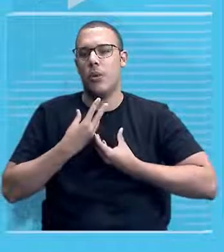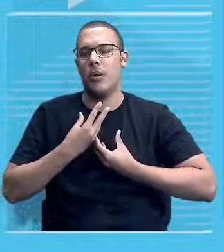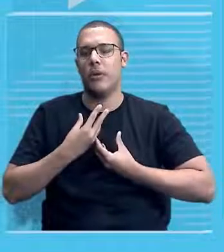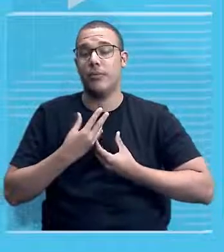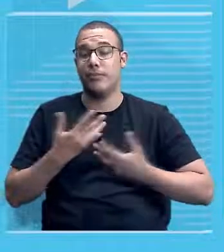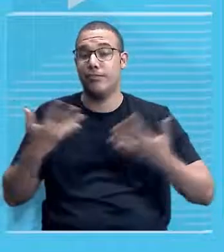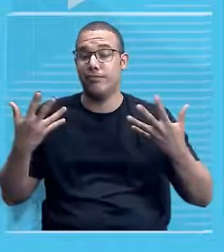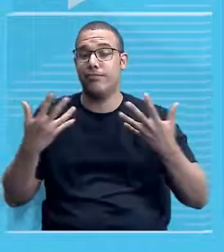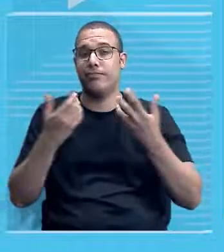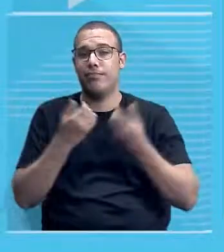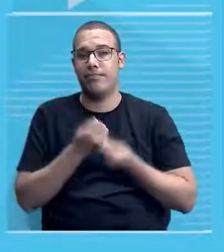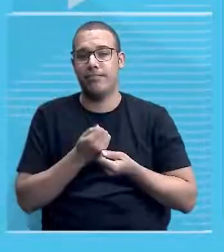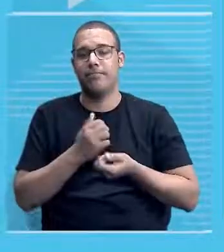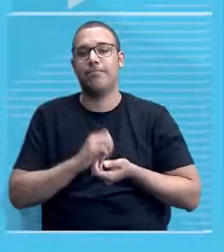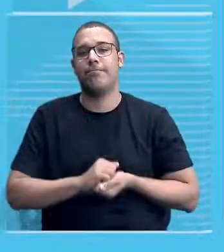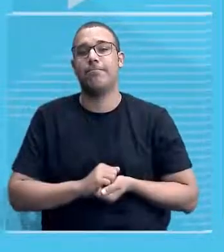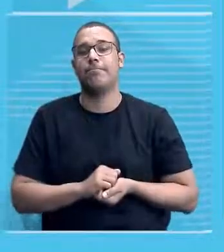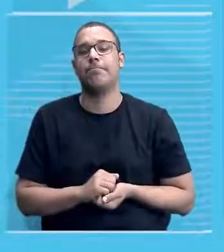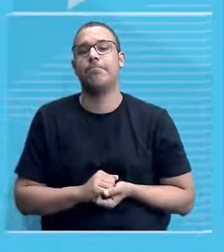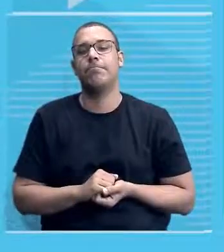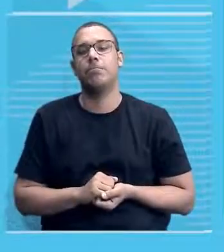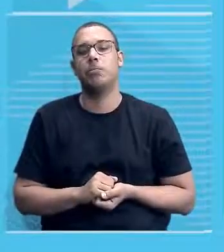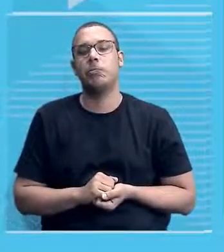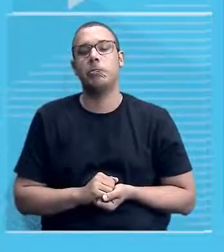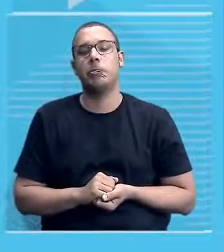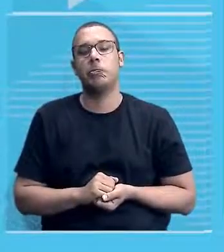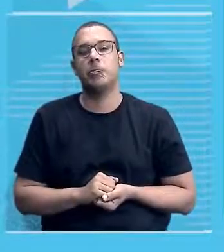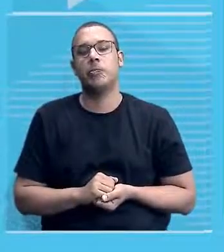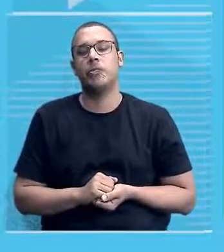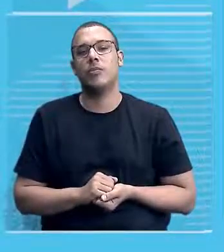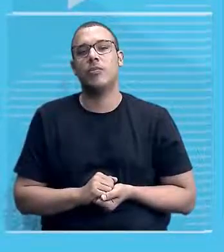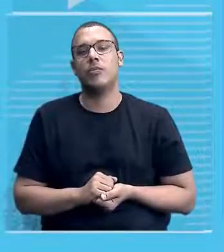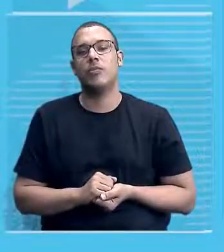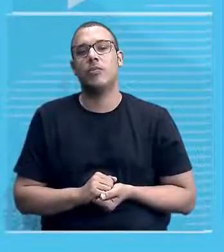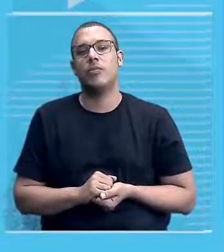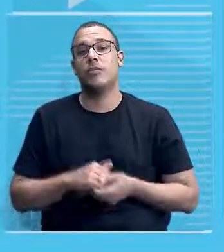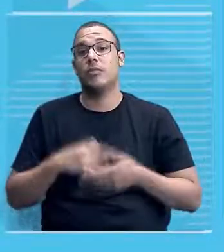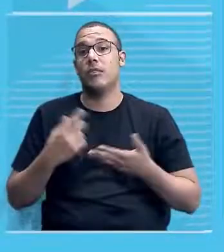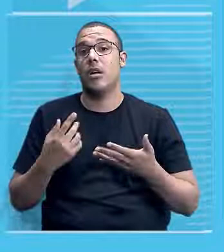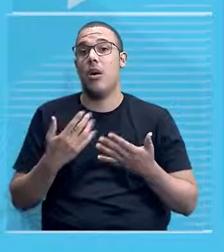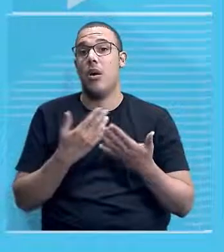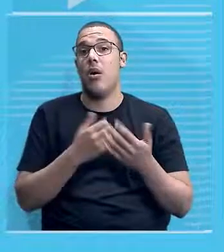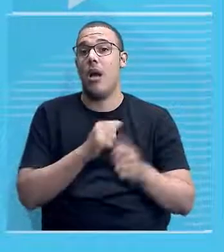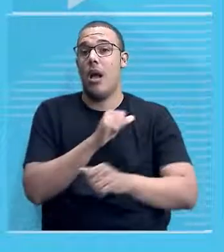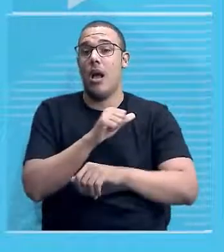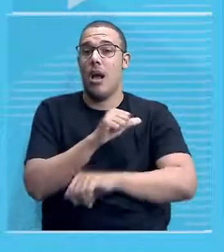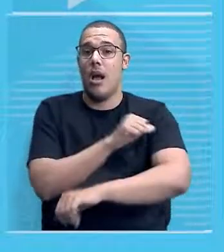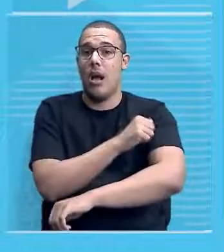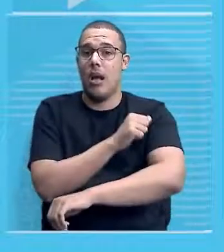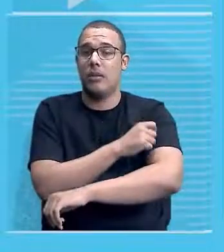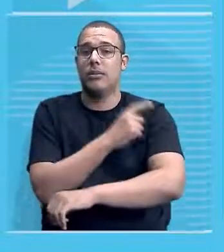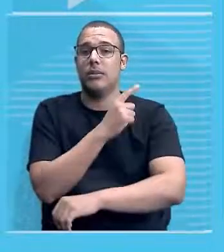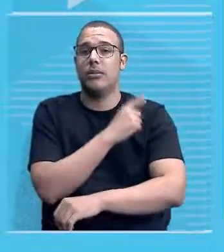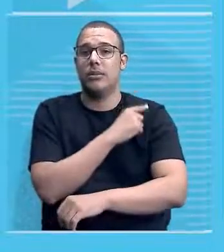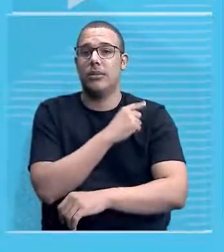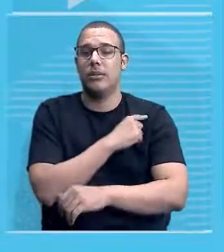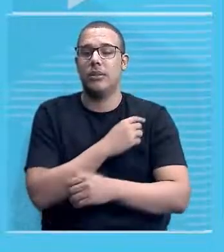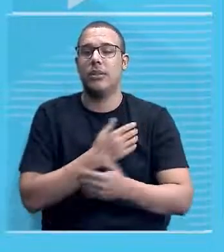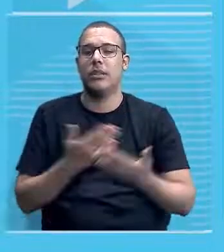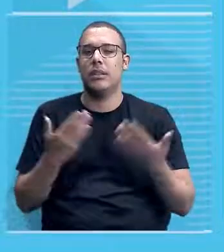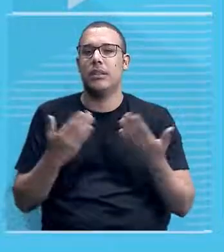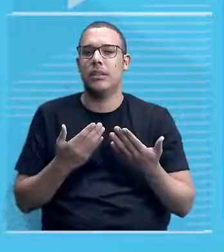então a galera da primeira série aí vamos fazer já foi feito uma introdução do